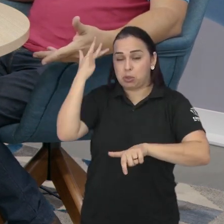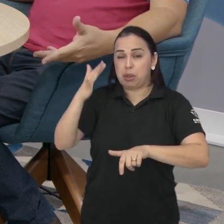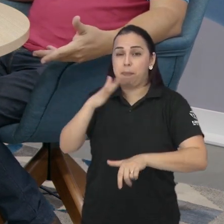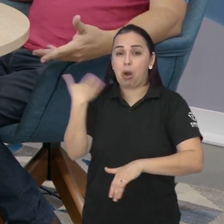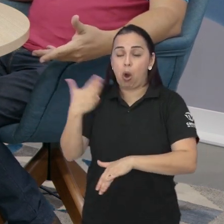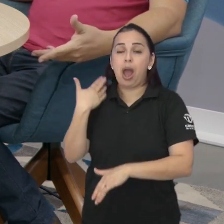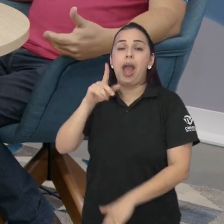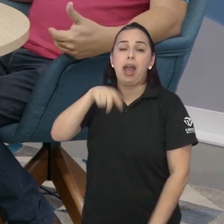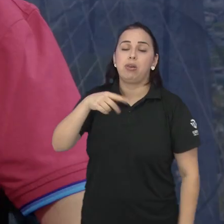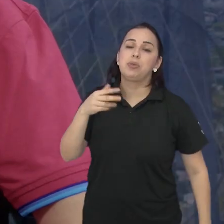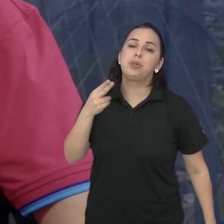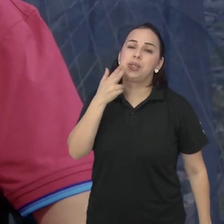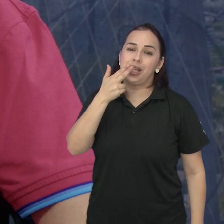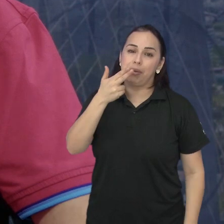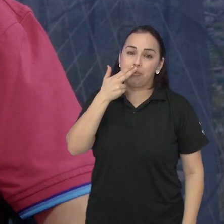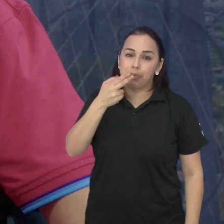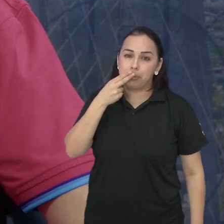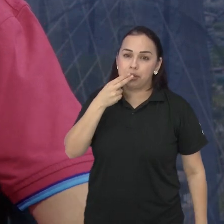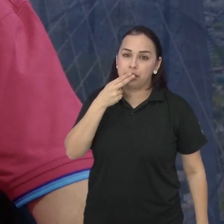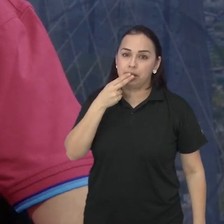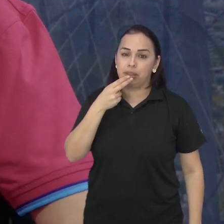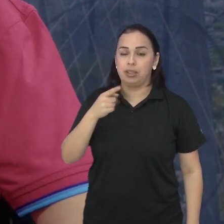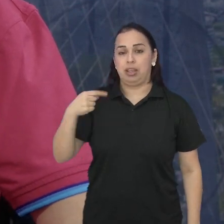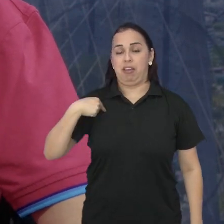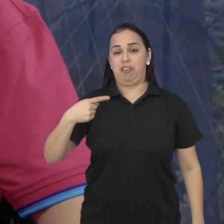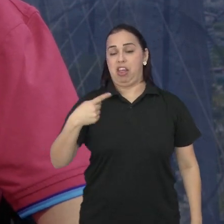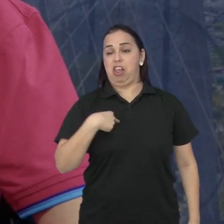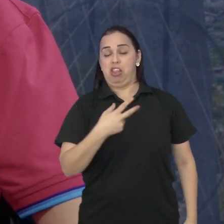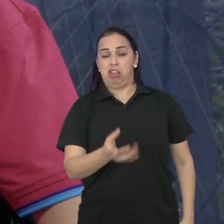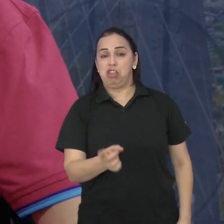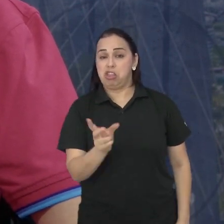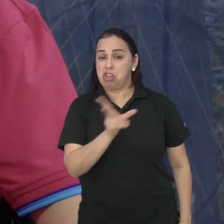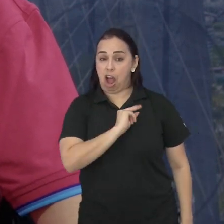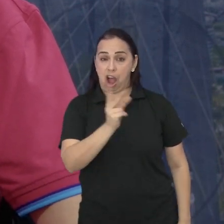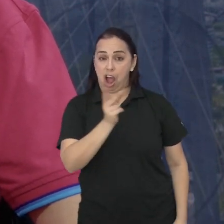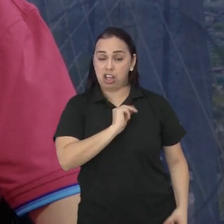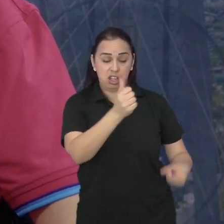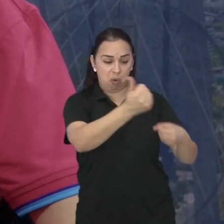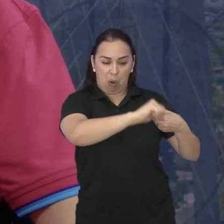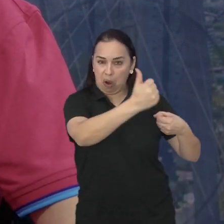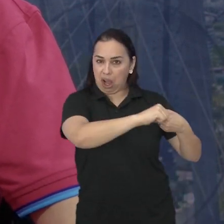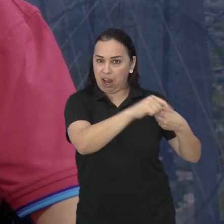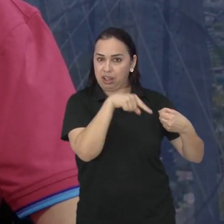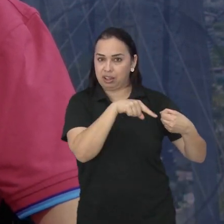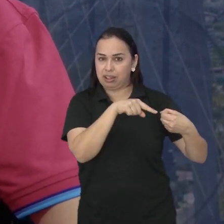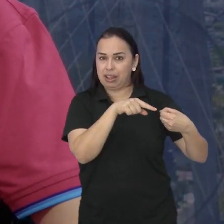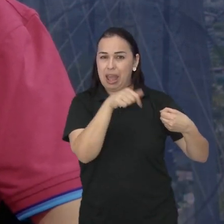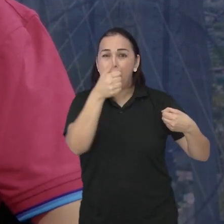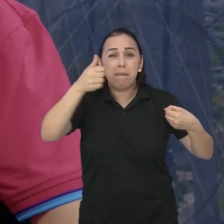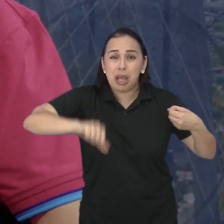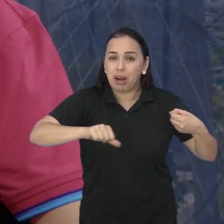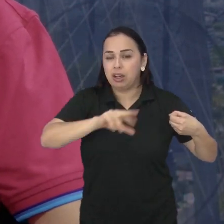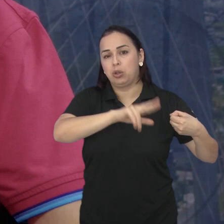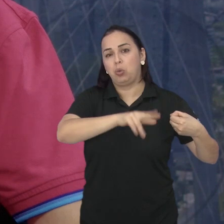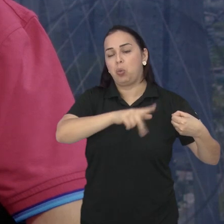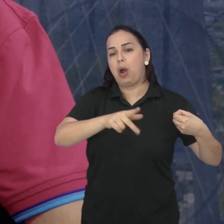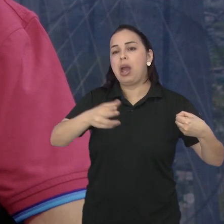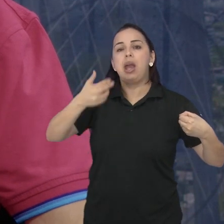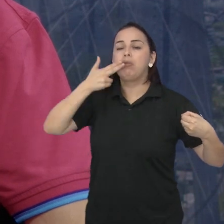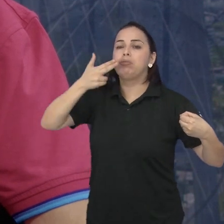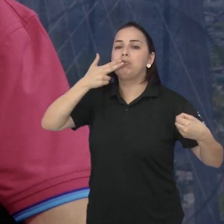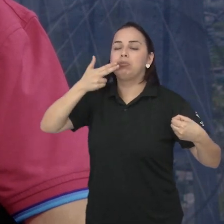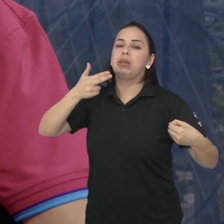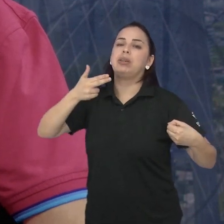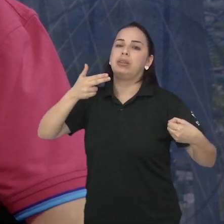tabaco, e a gente coloca um escândalo do crack. Mas o crack não é a maior droga que mata. Até porque a própria população de